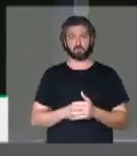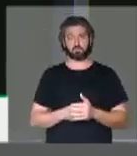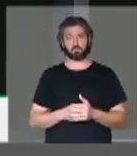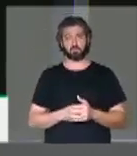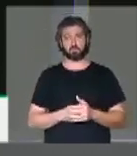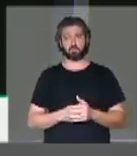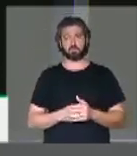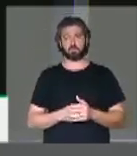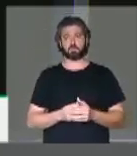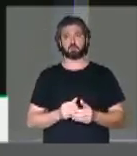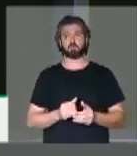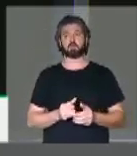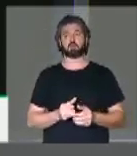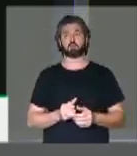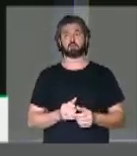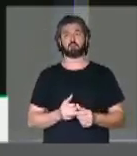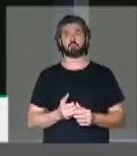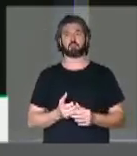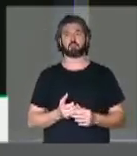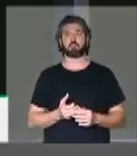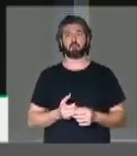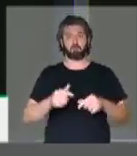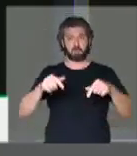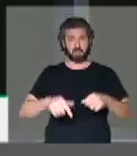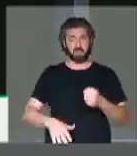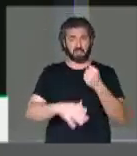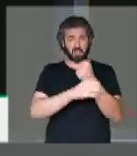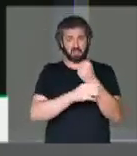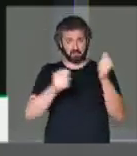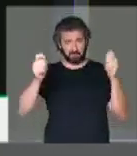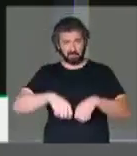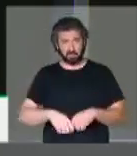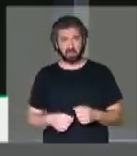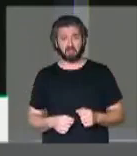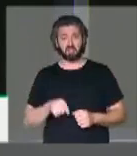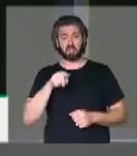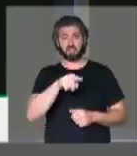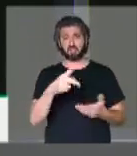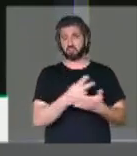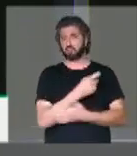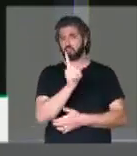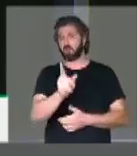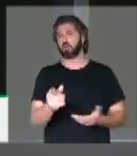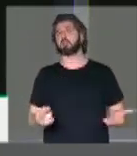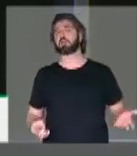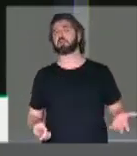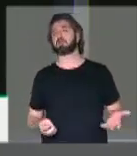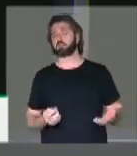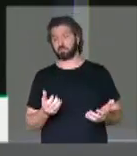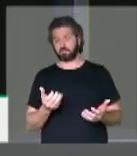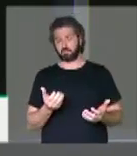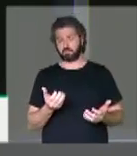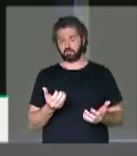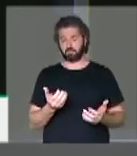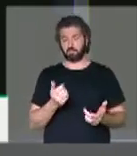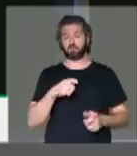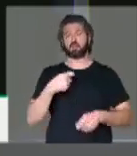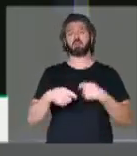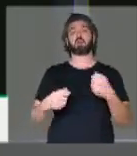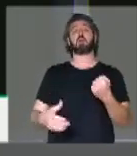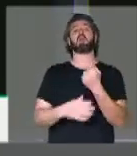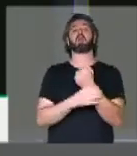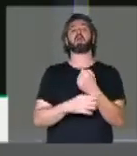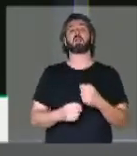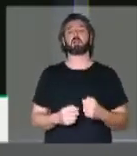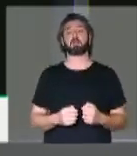audiências públicas quem aqui pode a garantir que isso não vai acontecer quem é que pode garantir